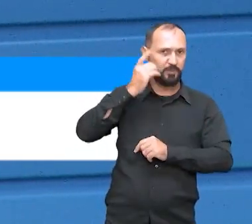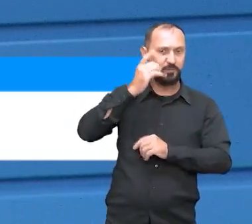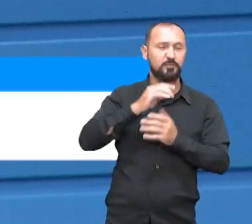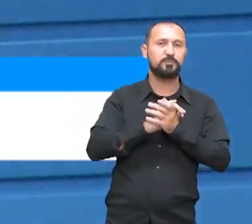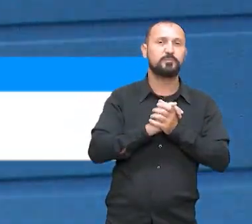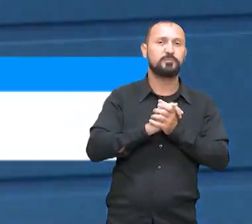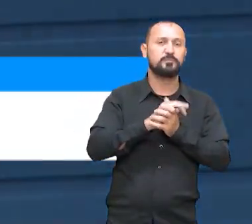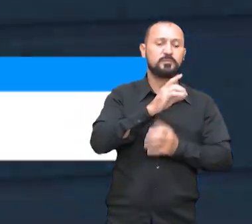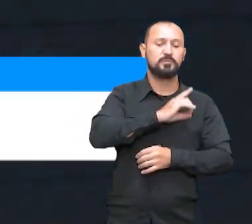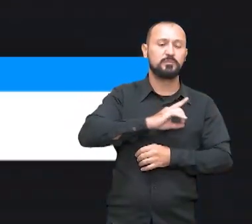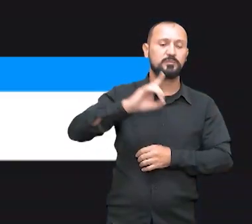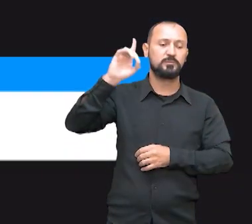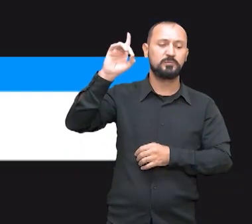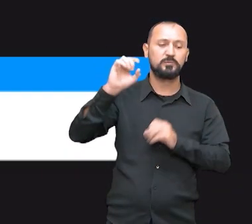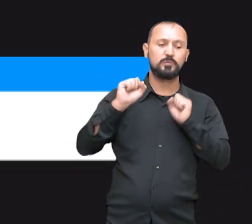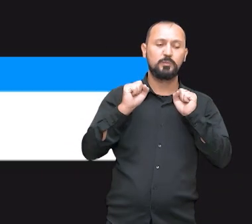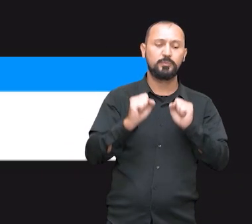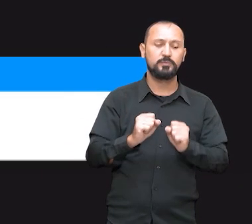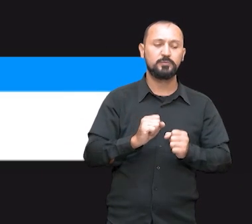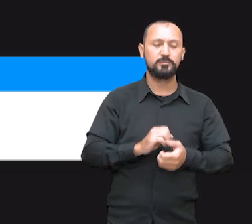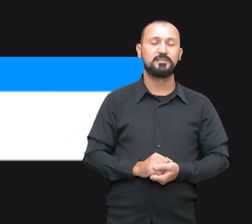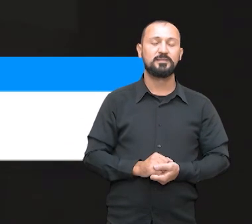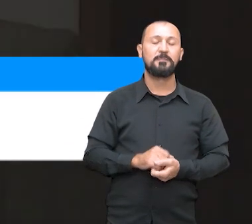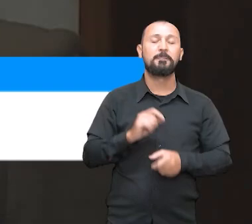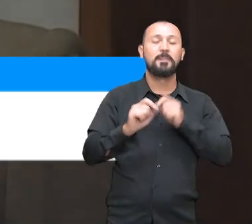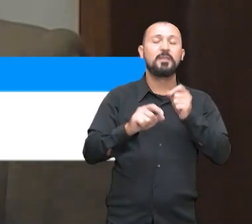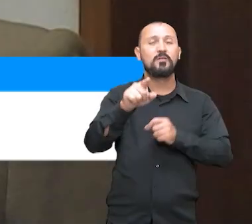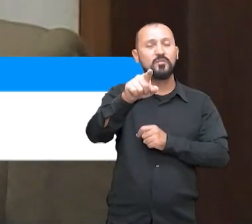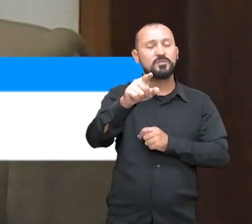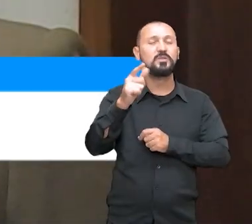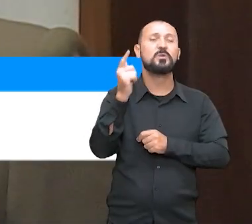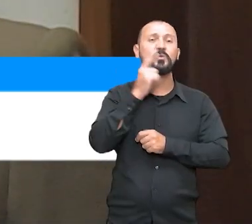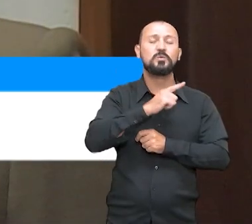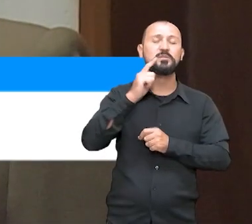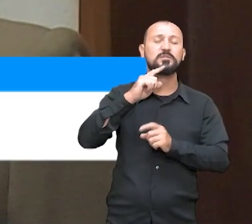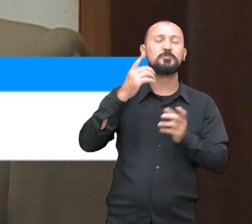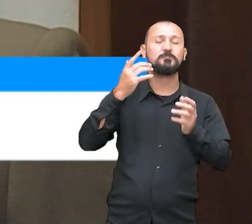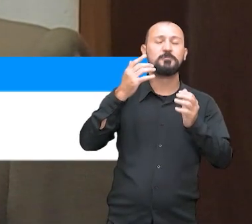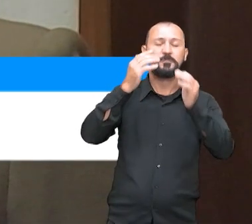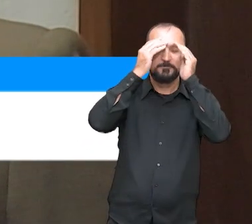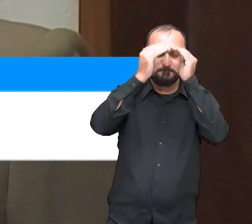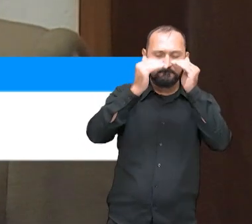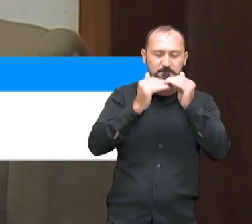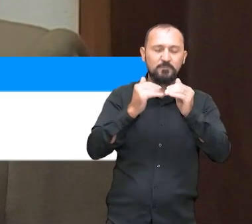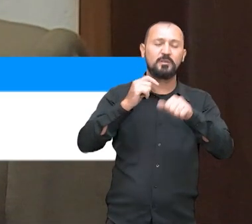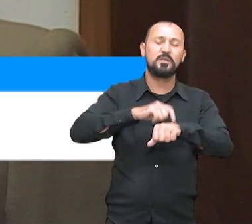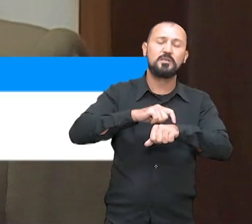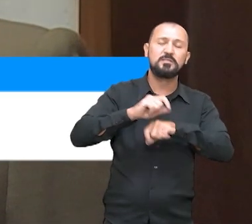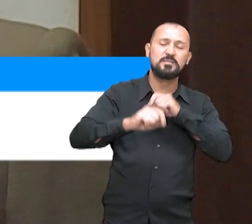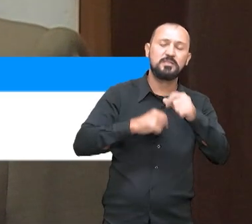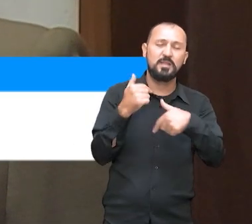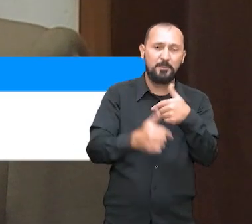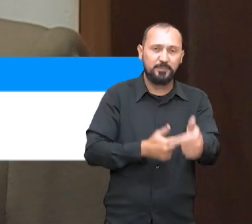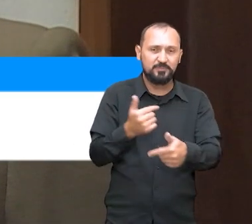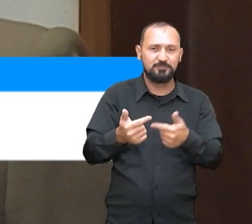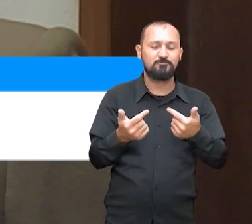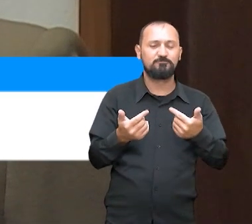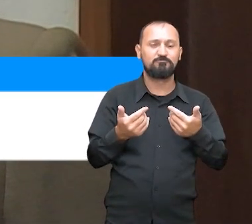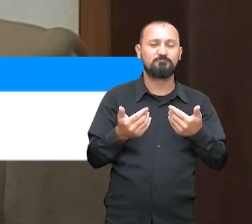Cruz, Deus possa te iluminar para que você continue honrando o mandato